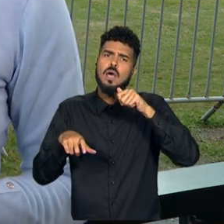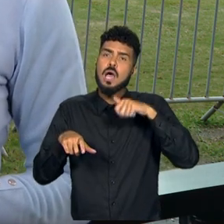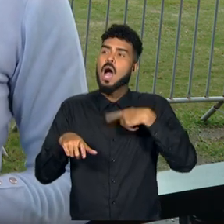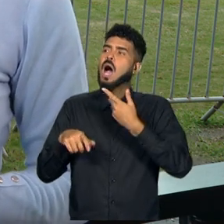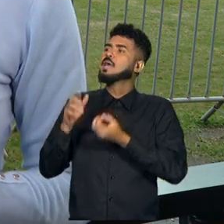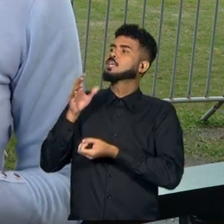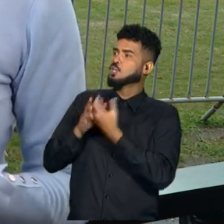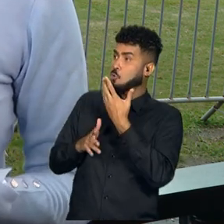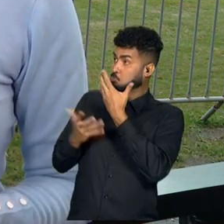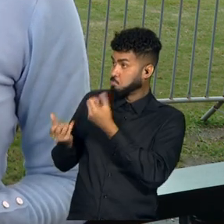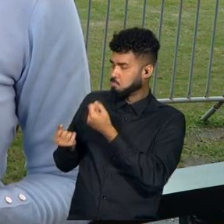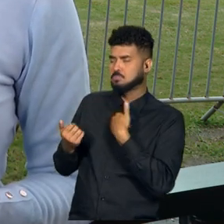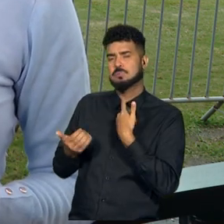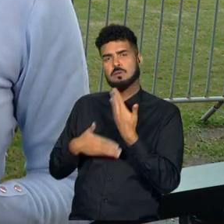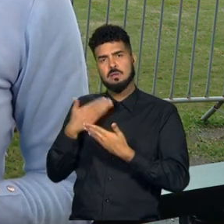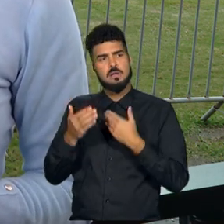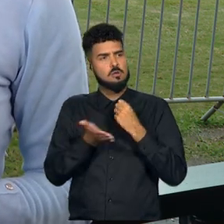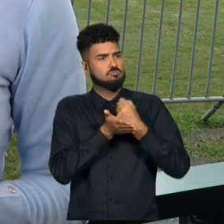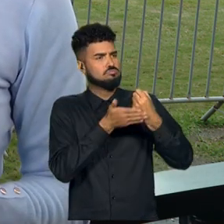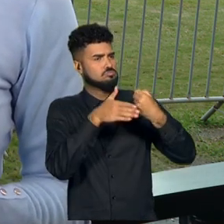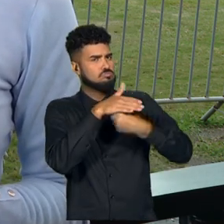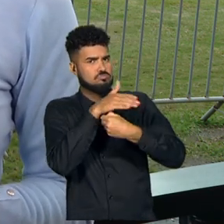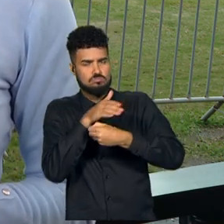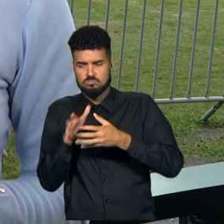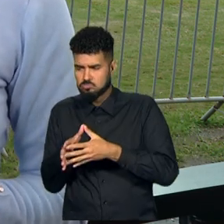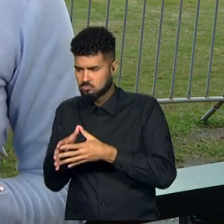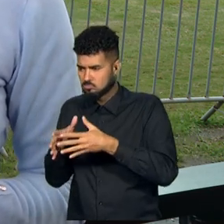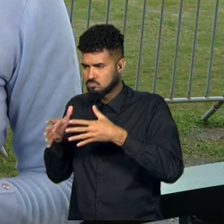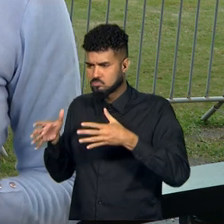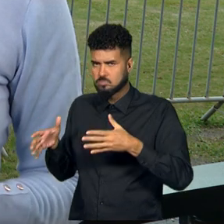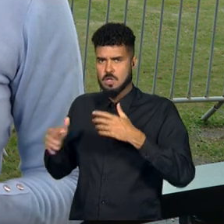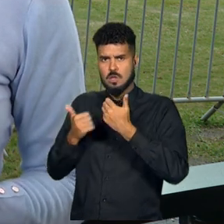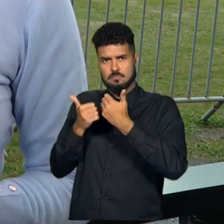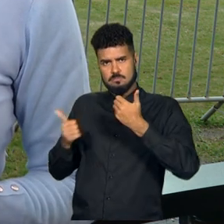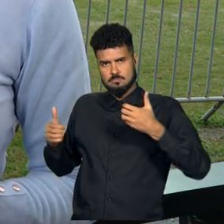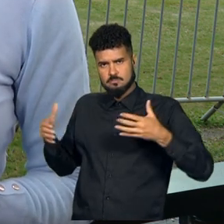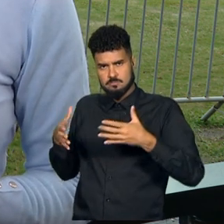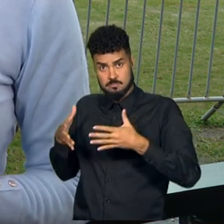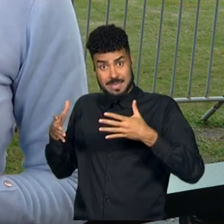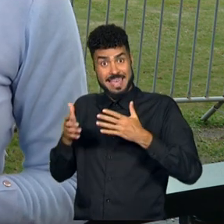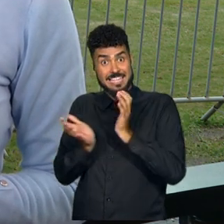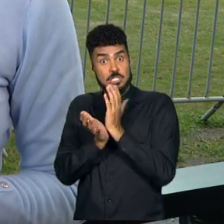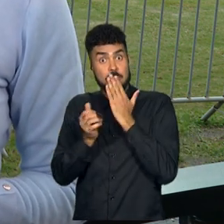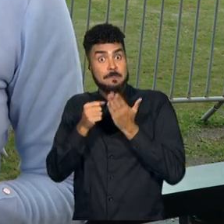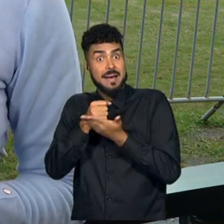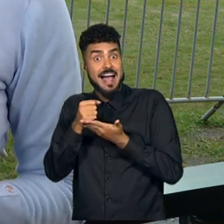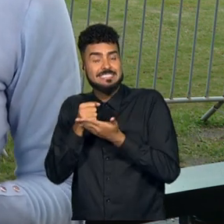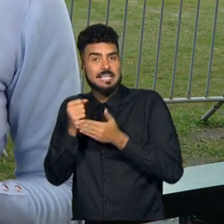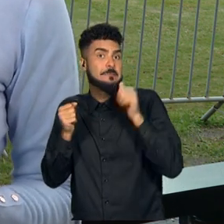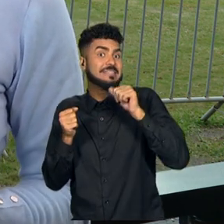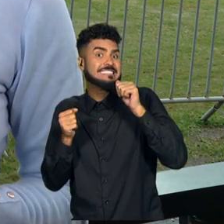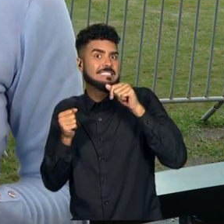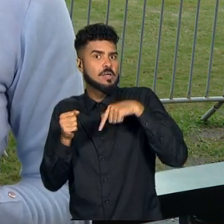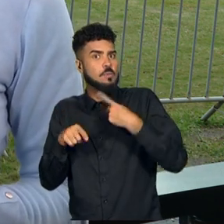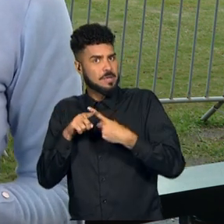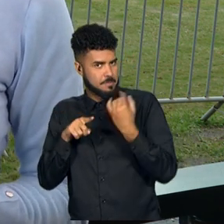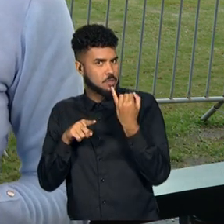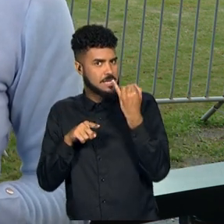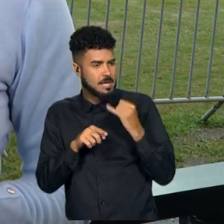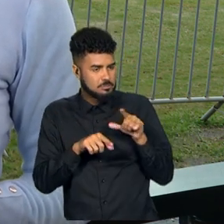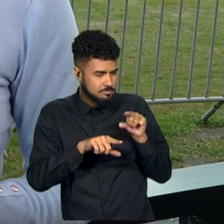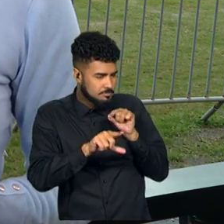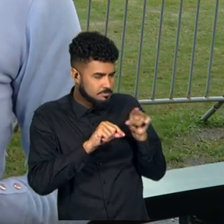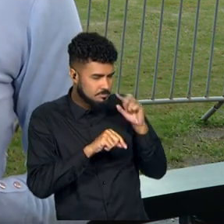ter. Nosso plantel aumentou. Começamos a ter times de base, que era importantíssimo para você ter celeiro de